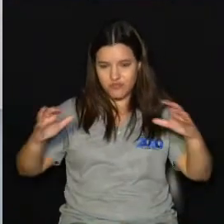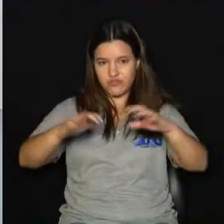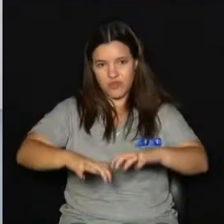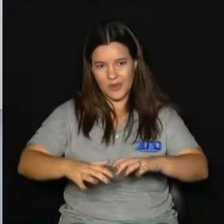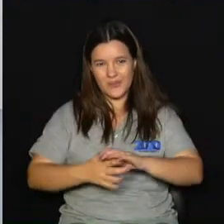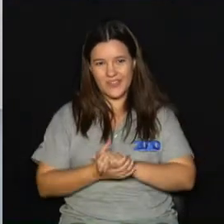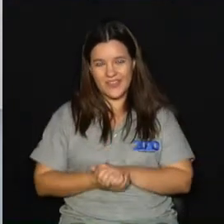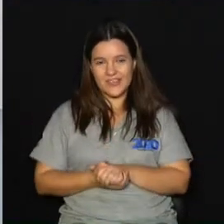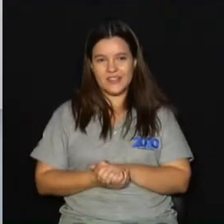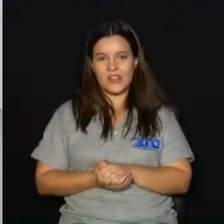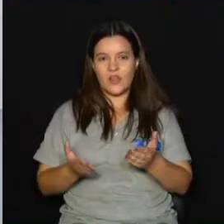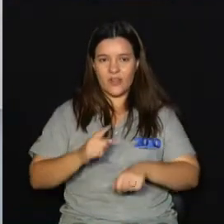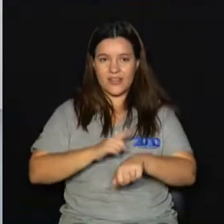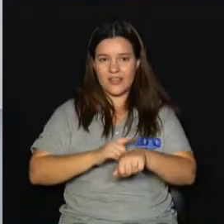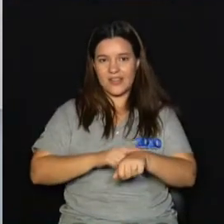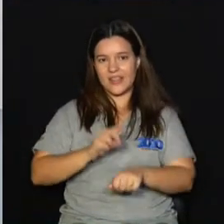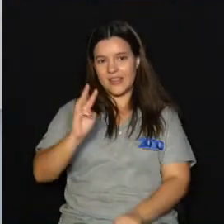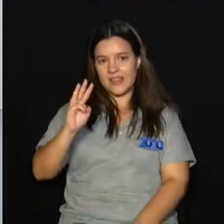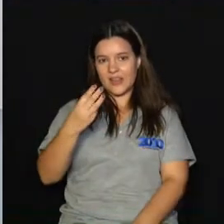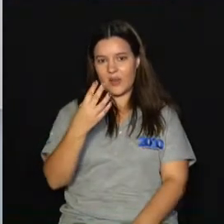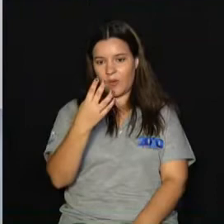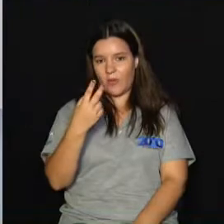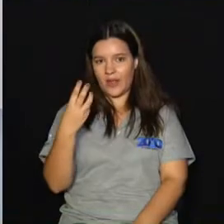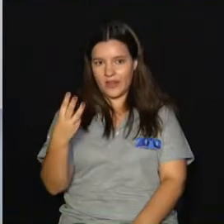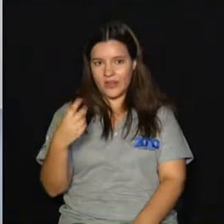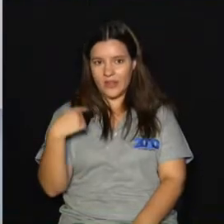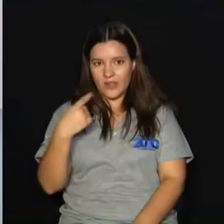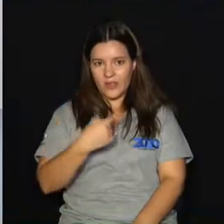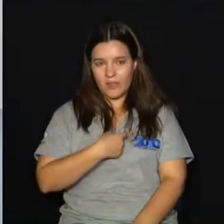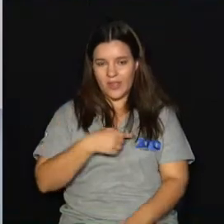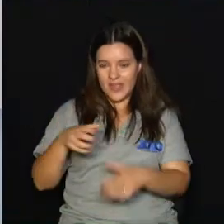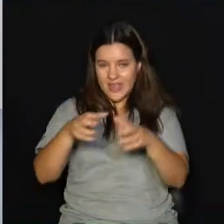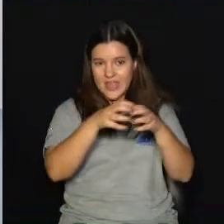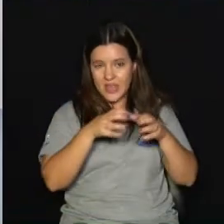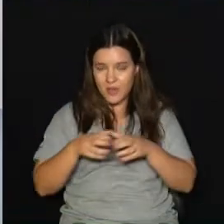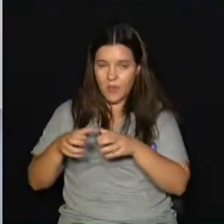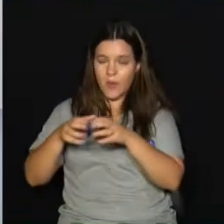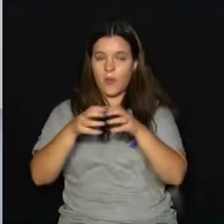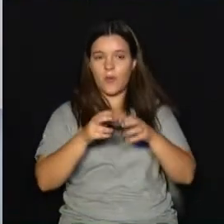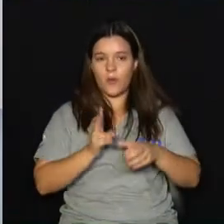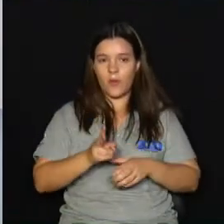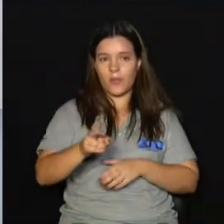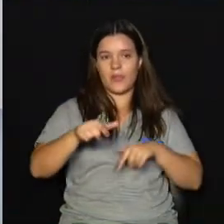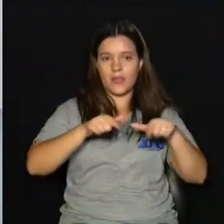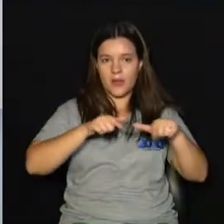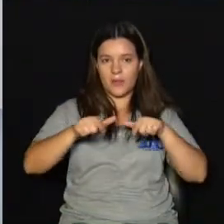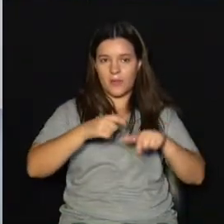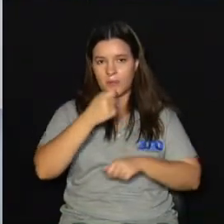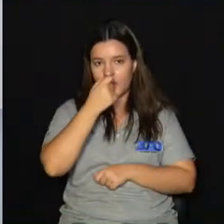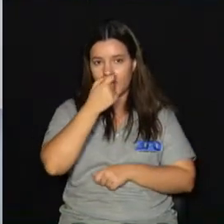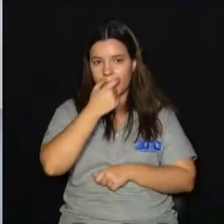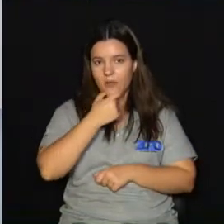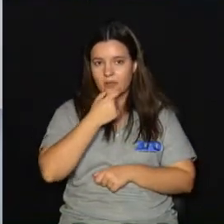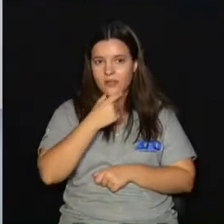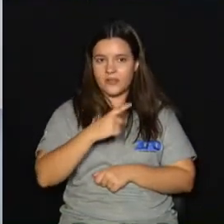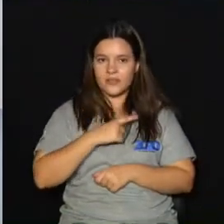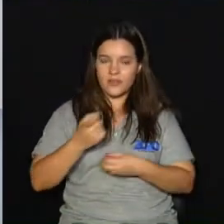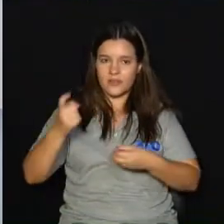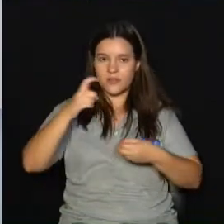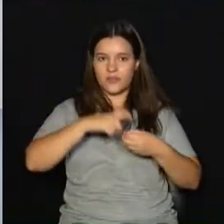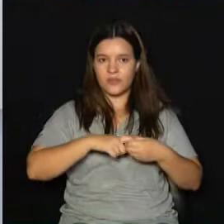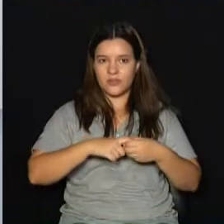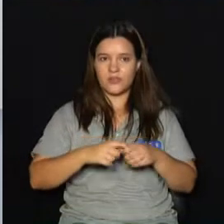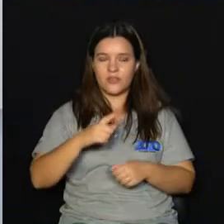Campinas. 3 horas e 43 minutos, eu vou continuar girando, a nossa equipe continua na rua. O Rubens Morelli está de volta, ele foi